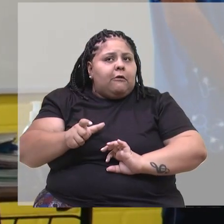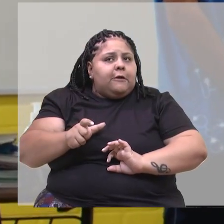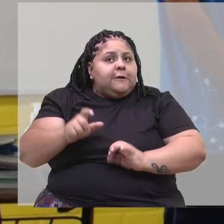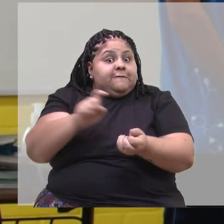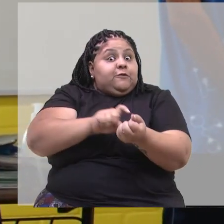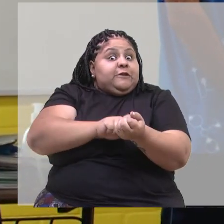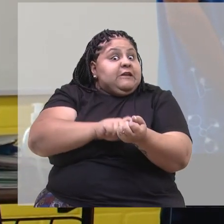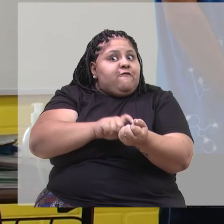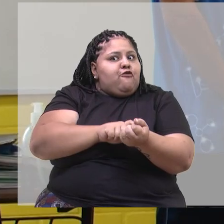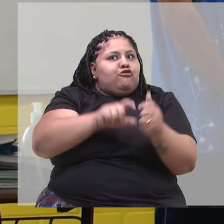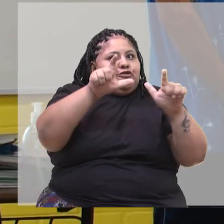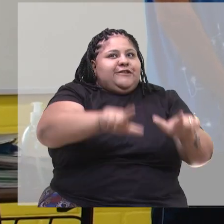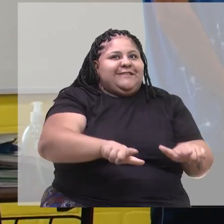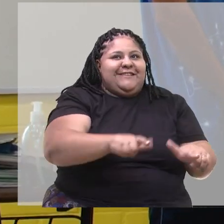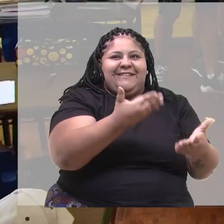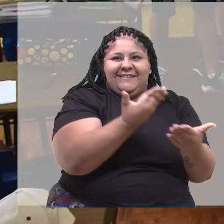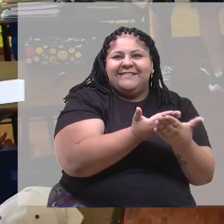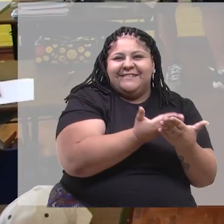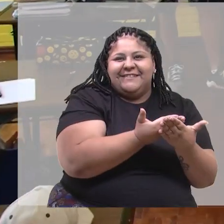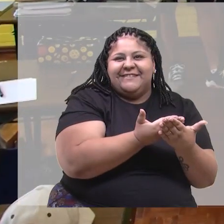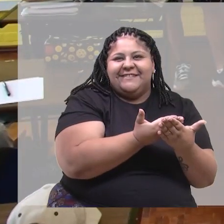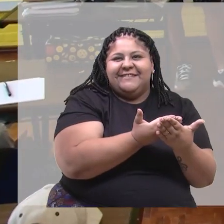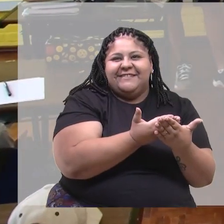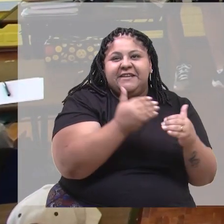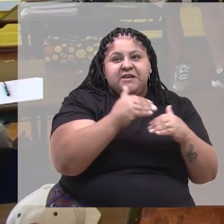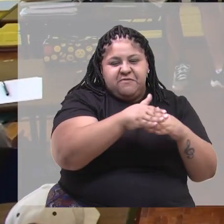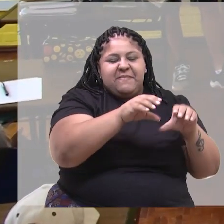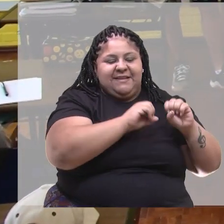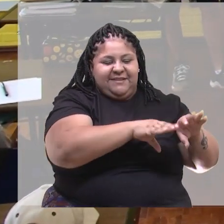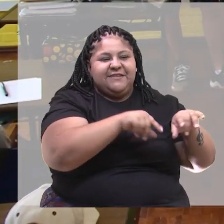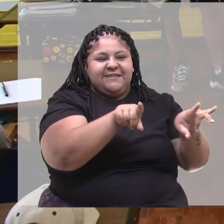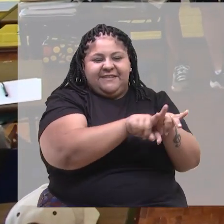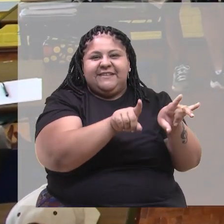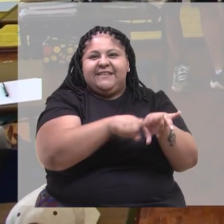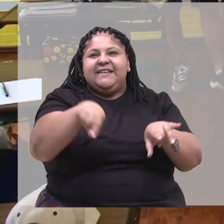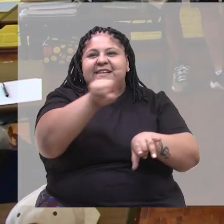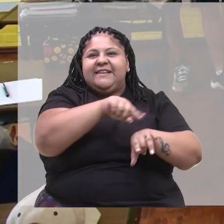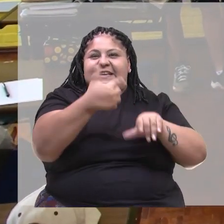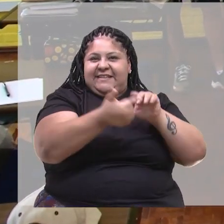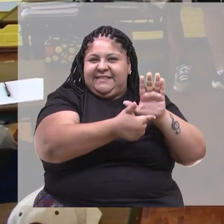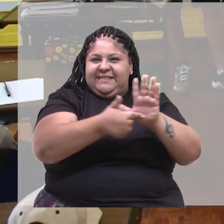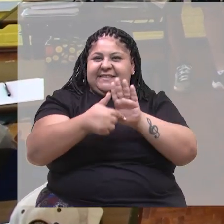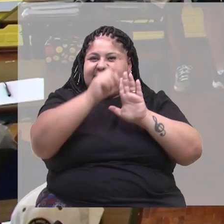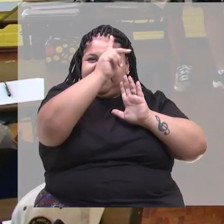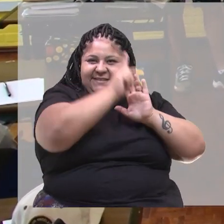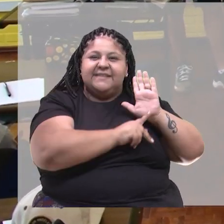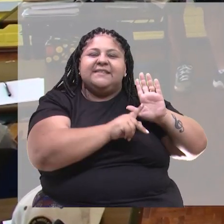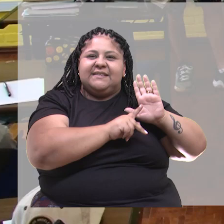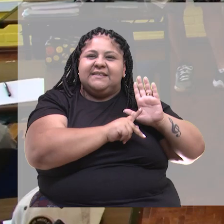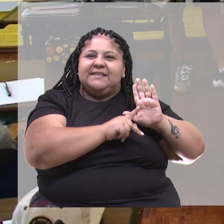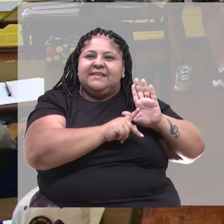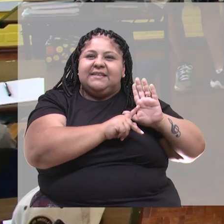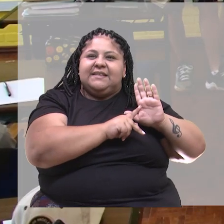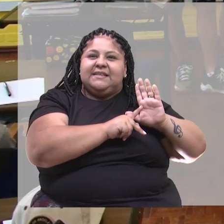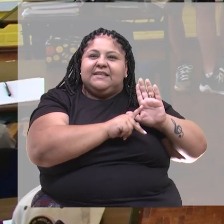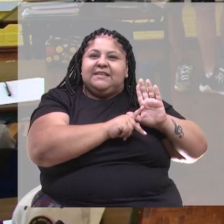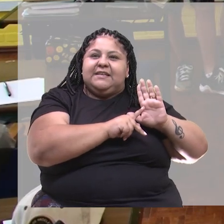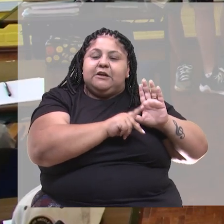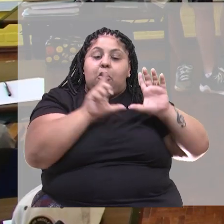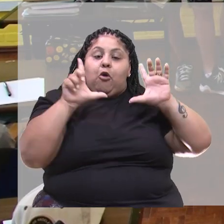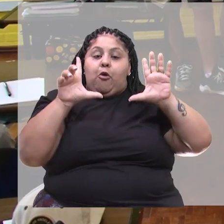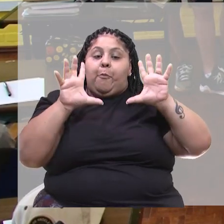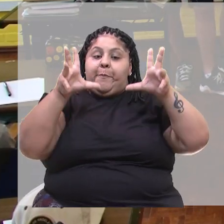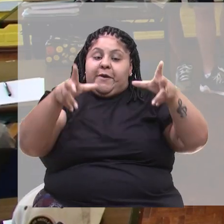tão nervosos dentro de sala de aula, vão ser mais educados. A gente apresentando esse projeto para a turma inteira